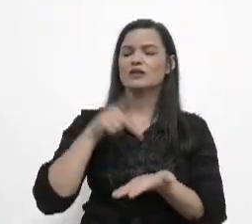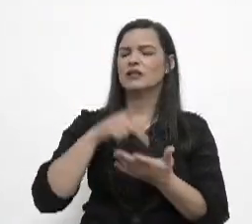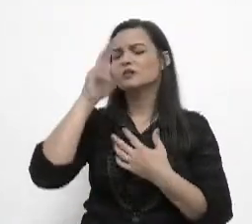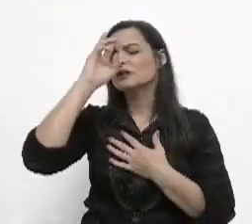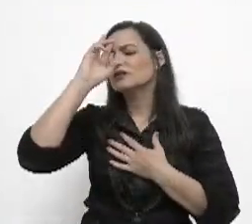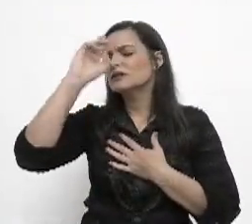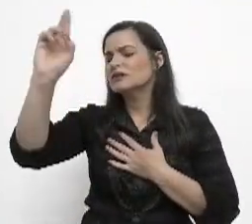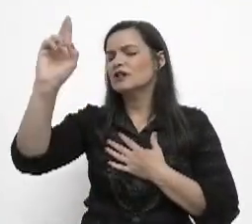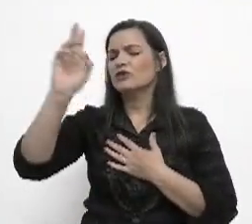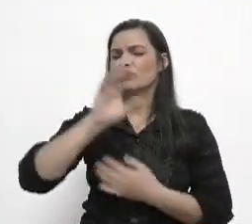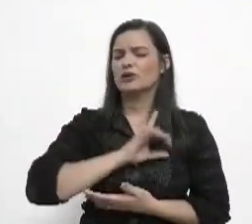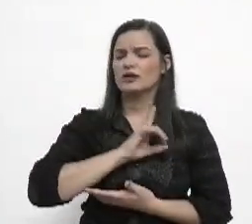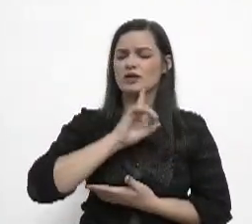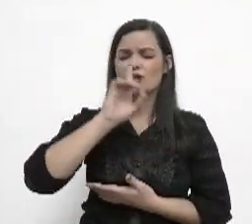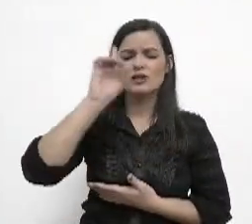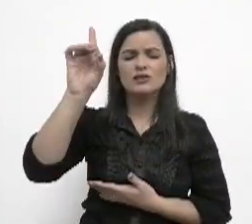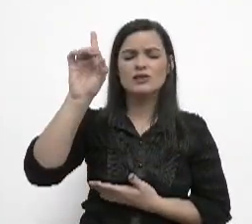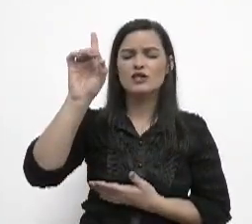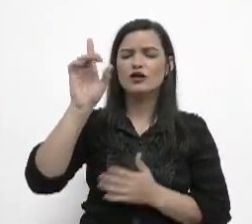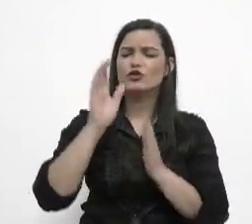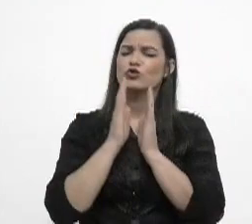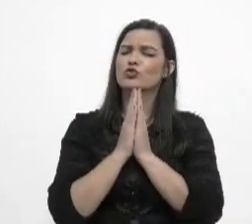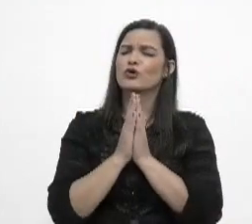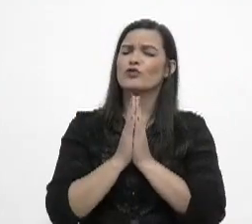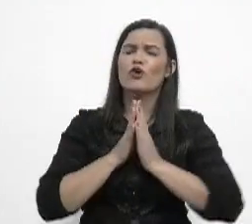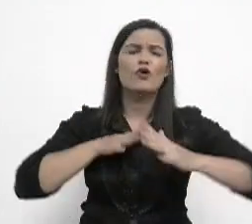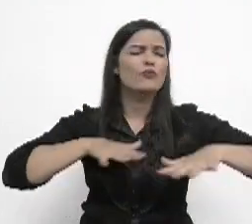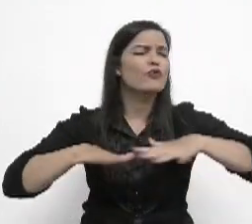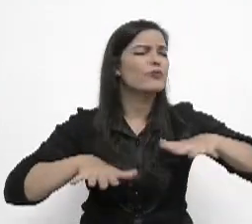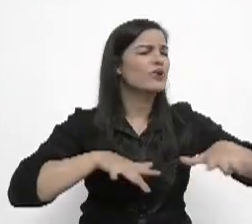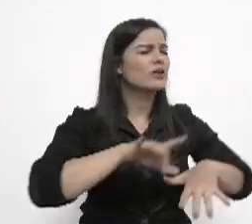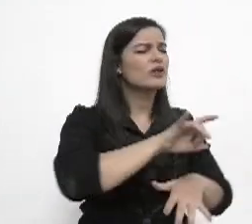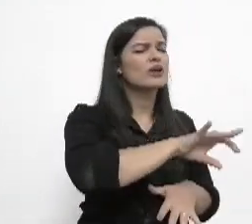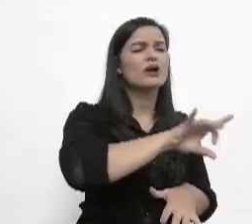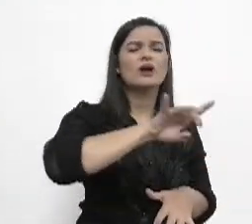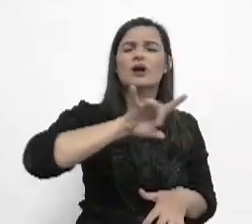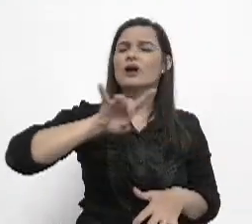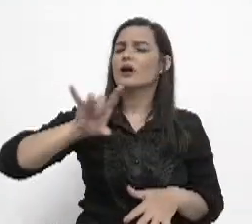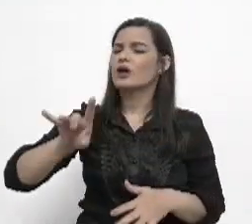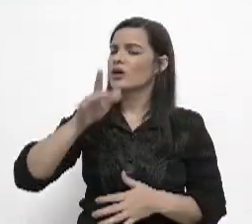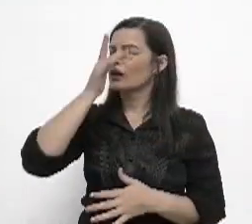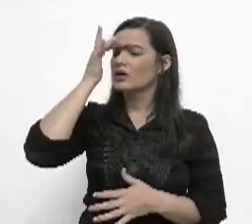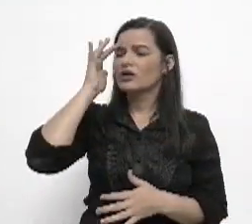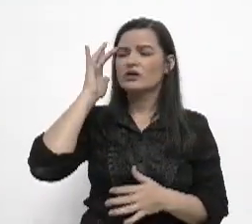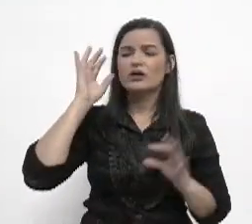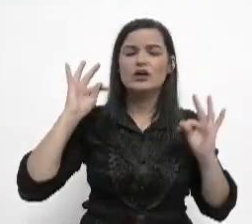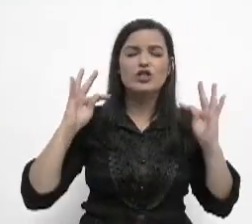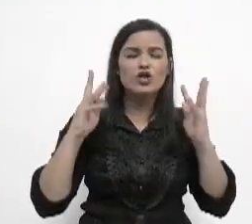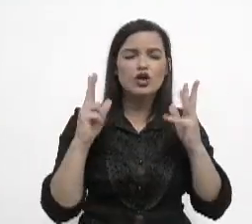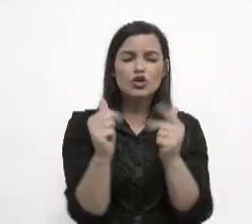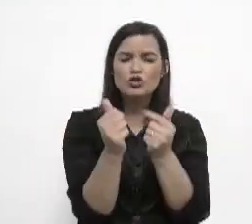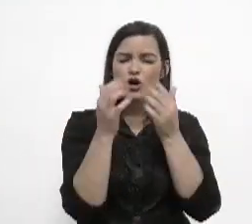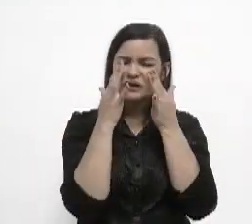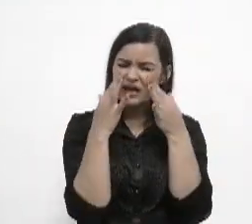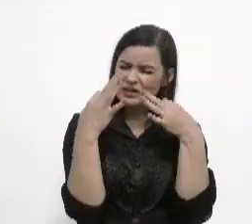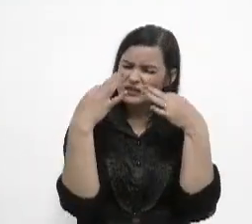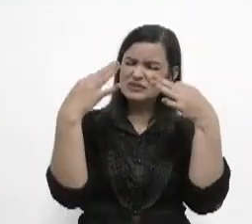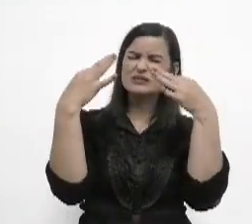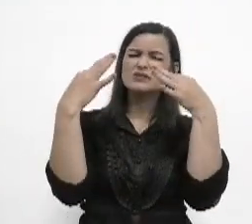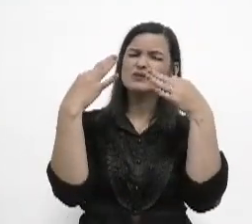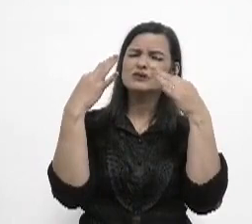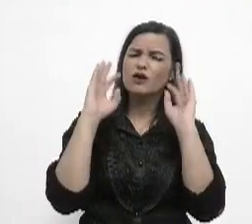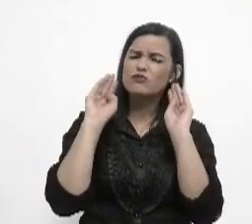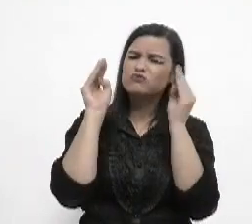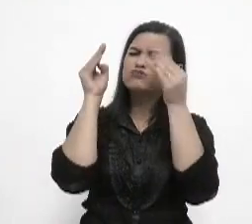Oh Senhor Deus, move cada um que está aqui nessa noite, para que todos possam estar sendo movidos para o teu